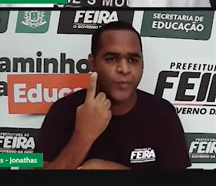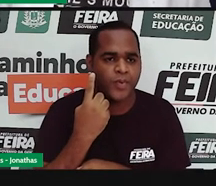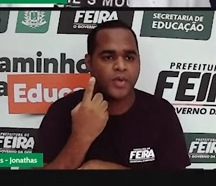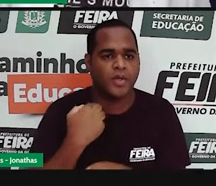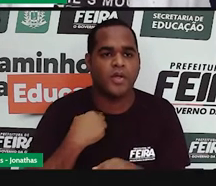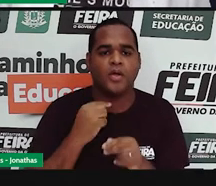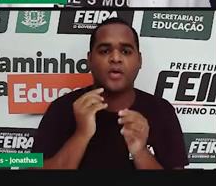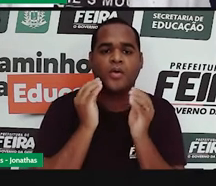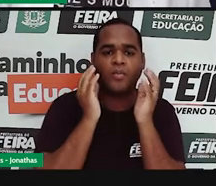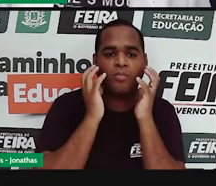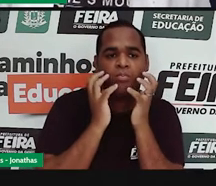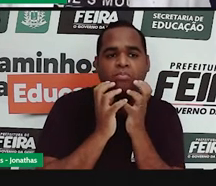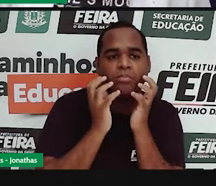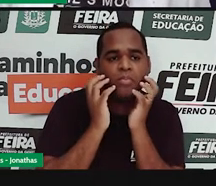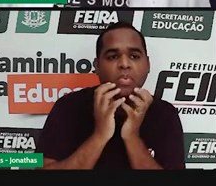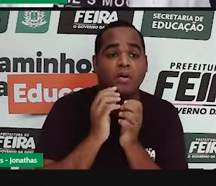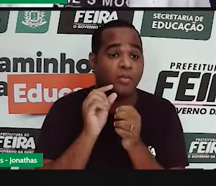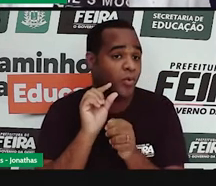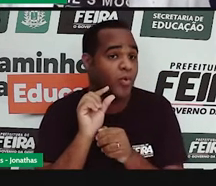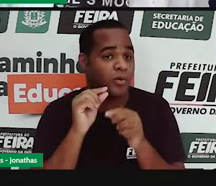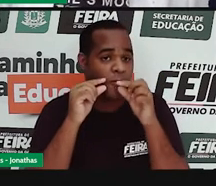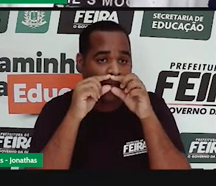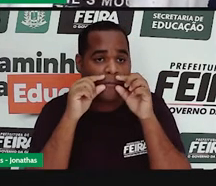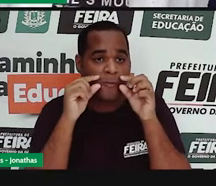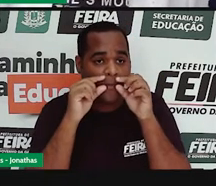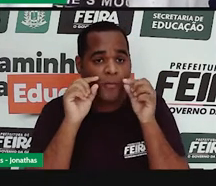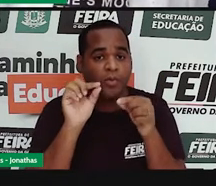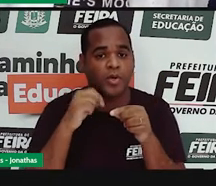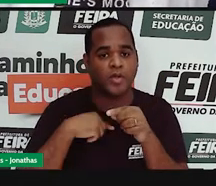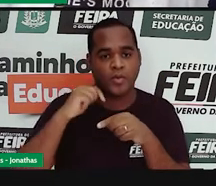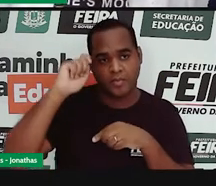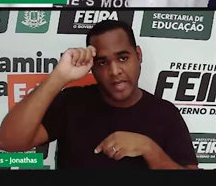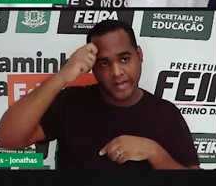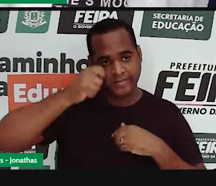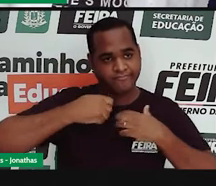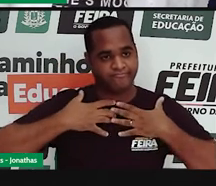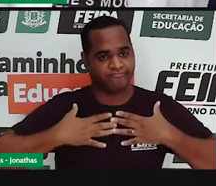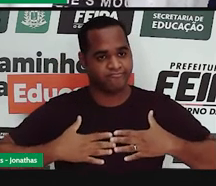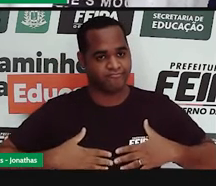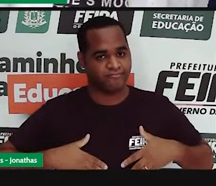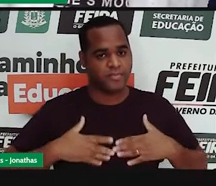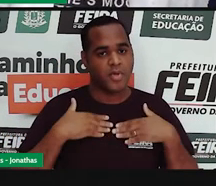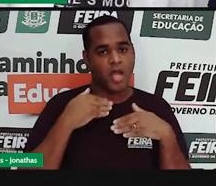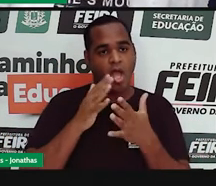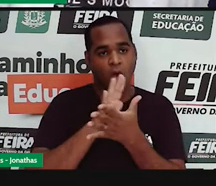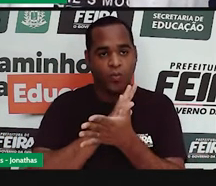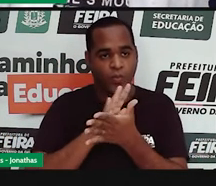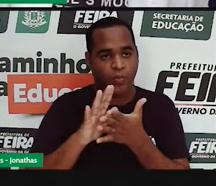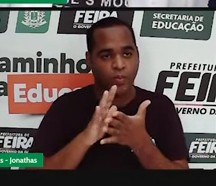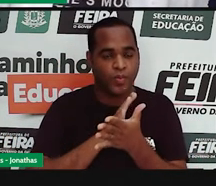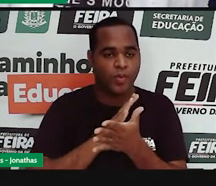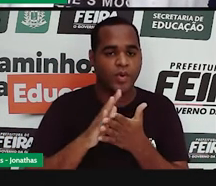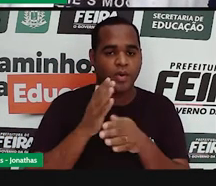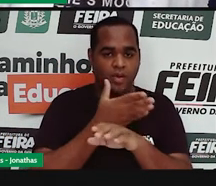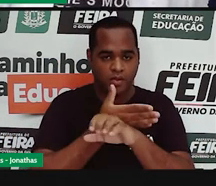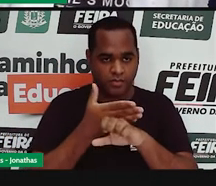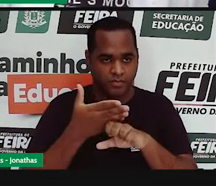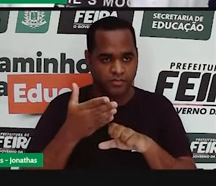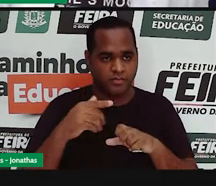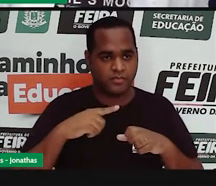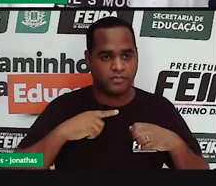tenho um pouco de barba, um pouco de bigode, visto uma camisa preta com algumas letras brancas. Uso também um